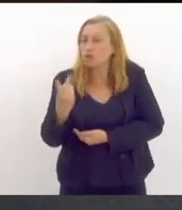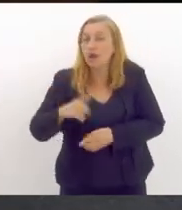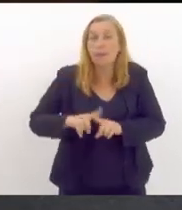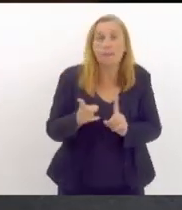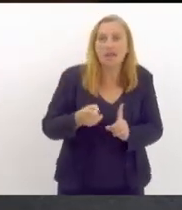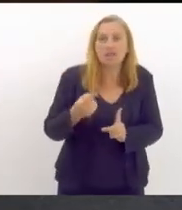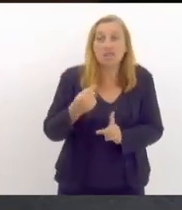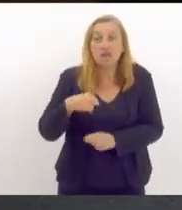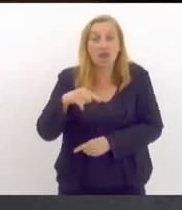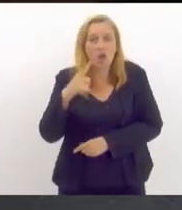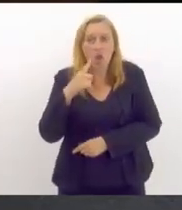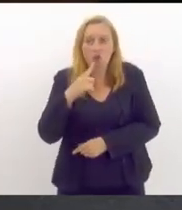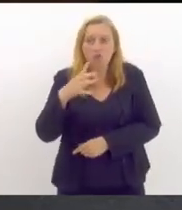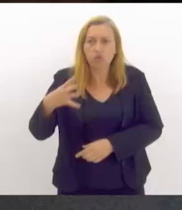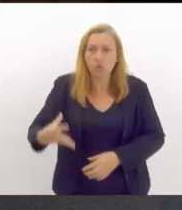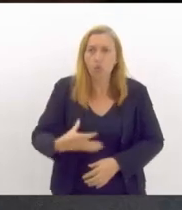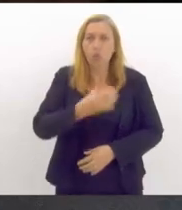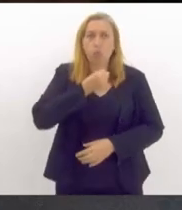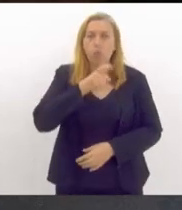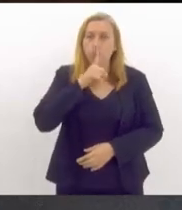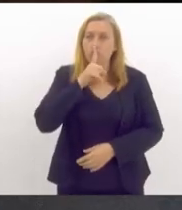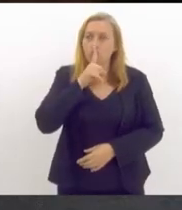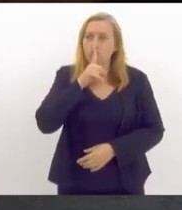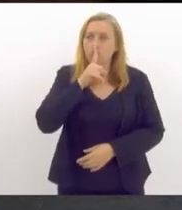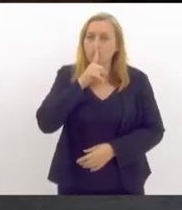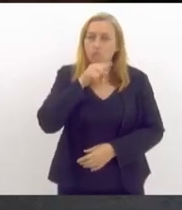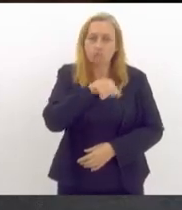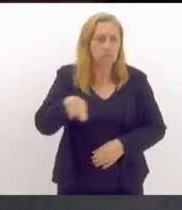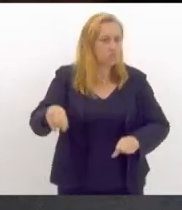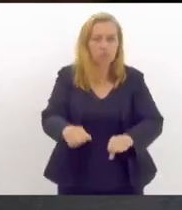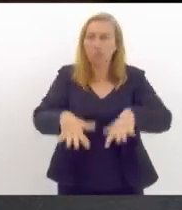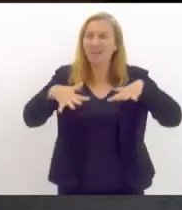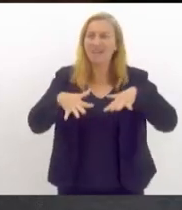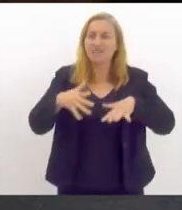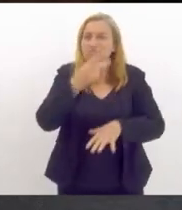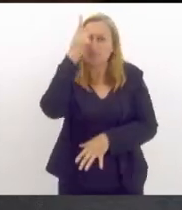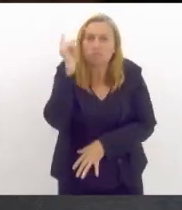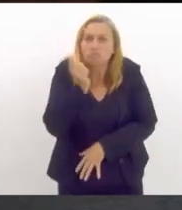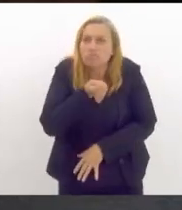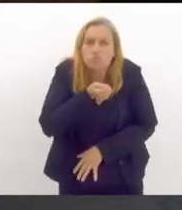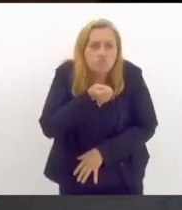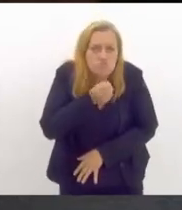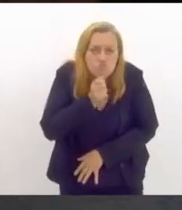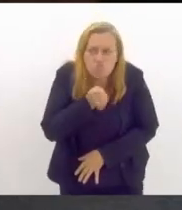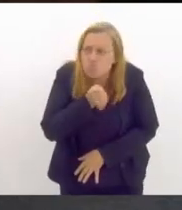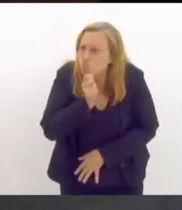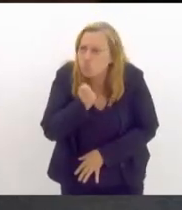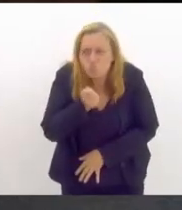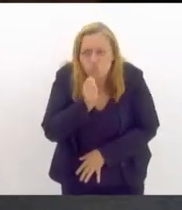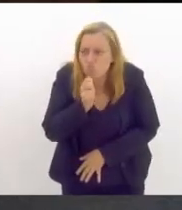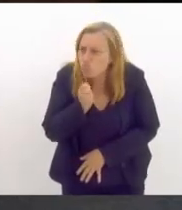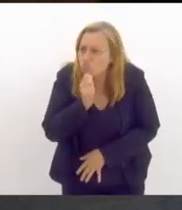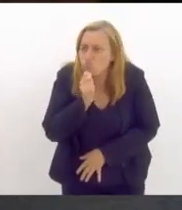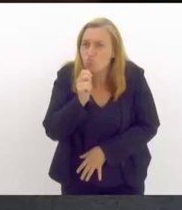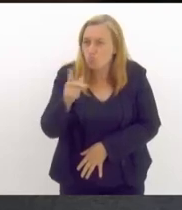eu escutei um silêncio sepulcral aqui nesse plenário nenhum Deputado que faz a pauta nenhum veio essa Tribuna